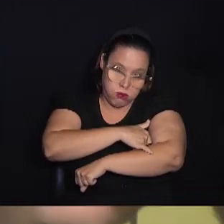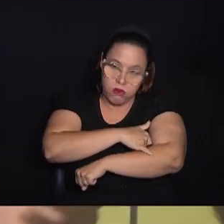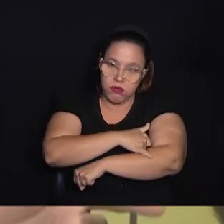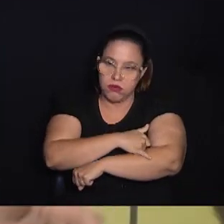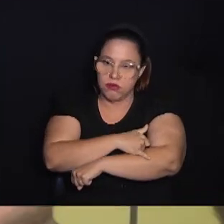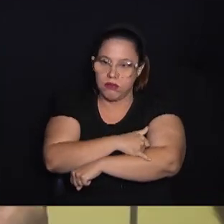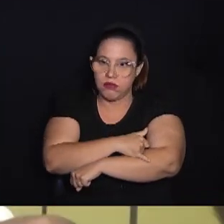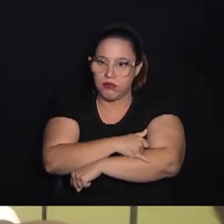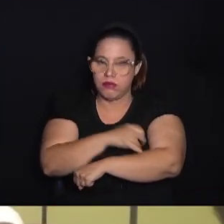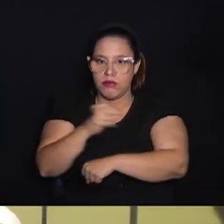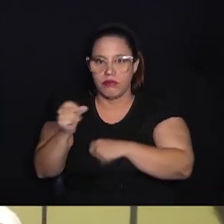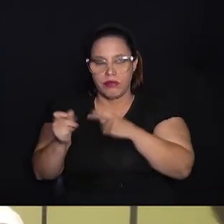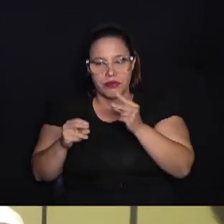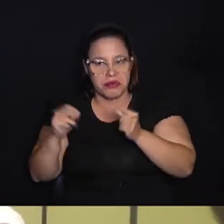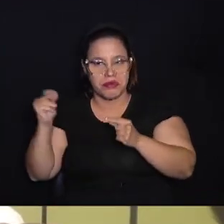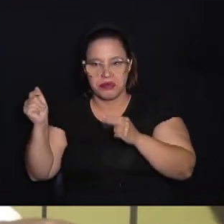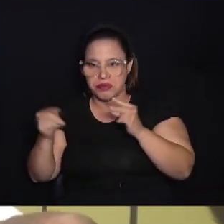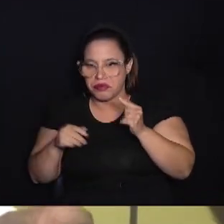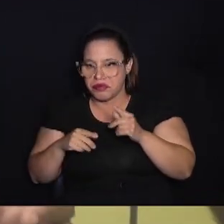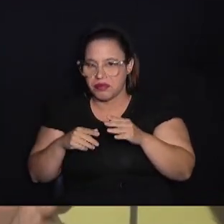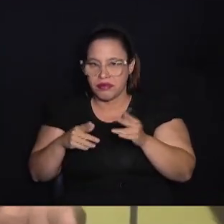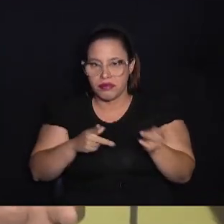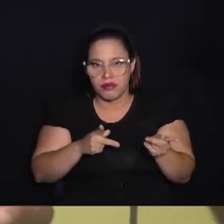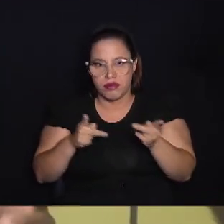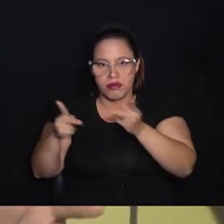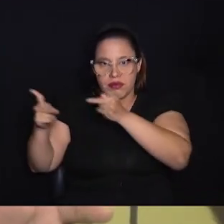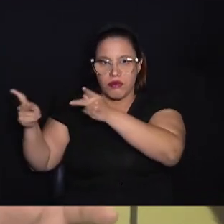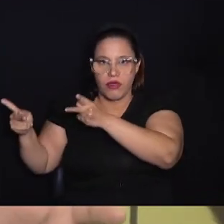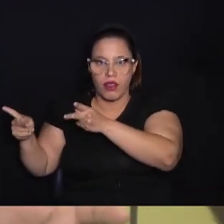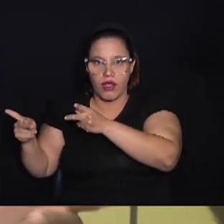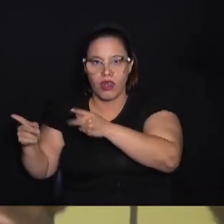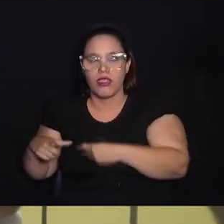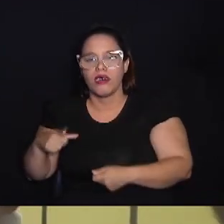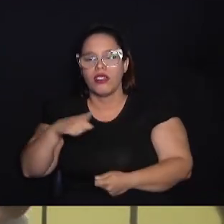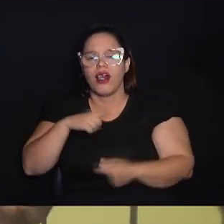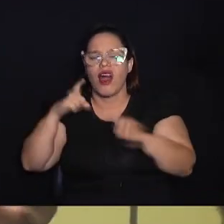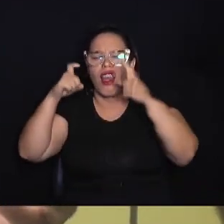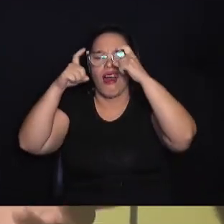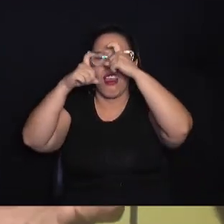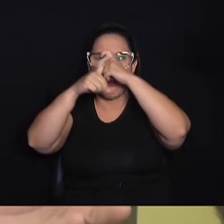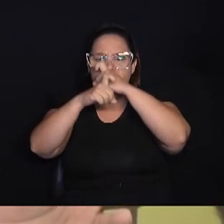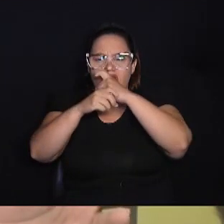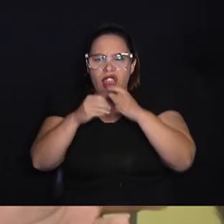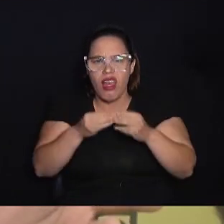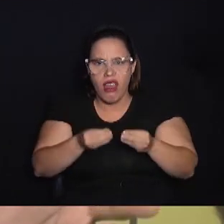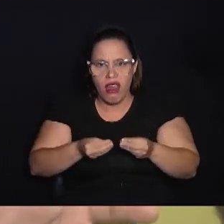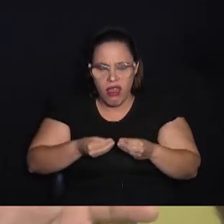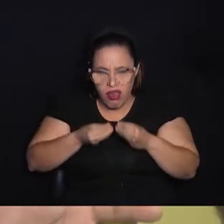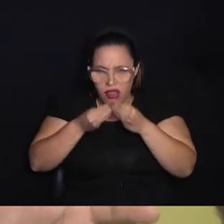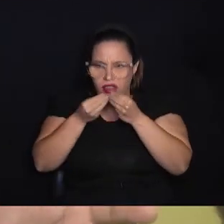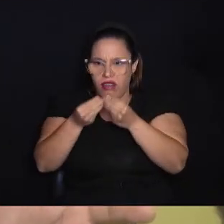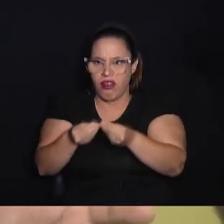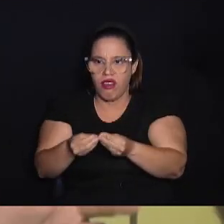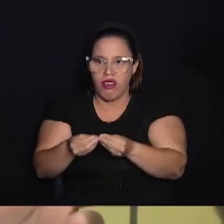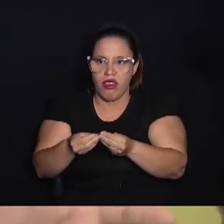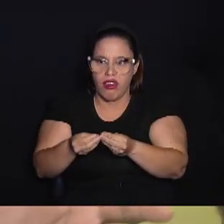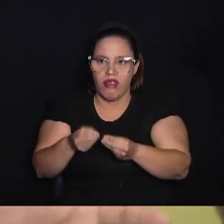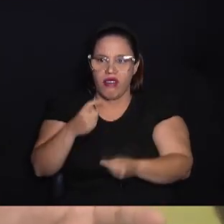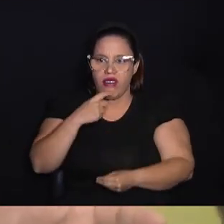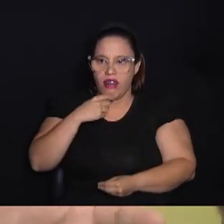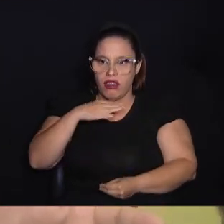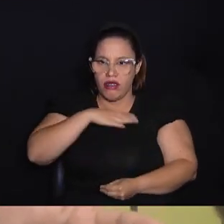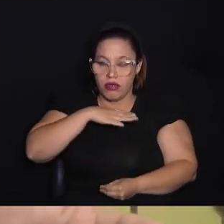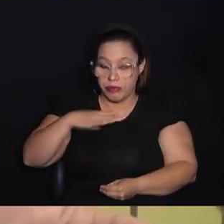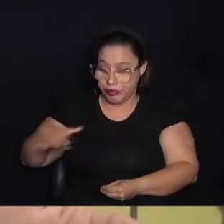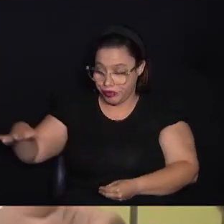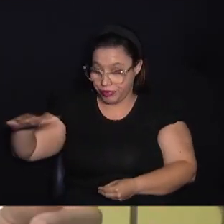pudemos também visitar lá a gente descobriu que o eles tinham dificuldade né para levar como uma região distante de Campinas ficam do centro